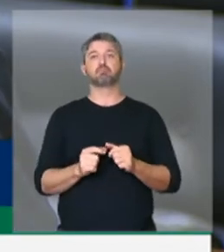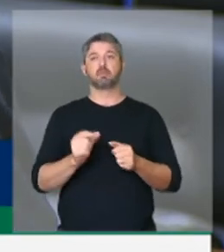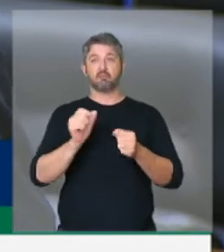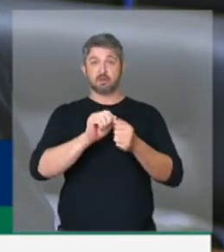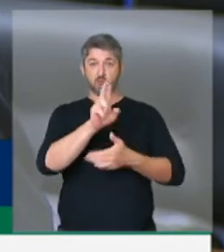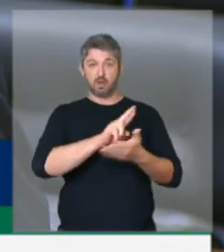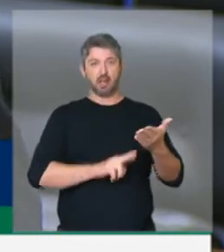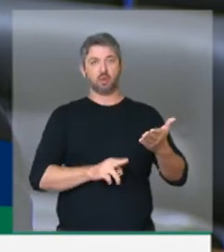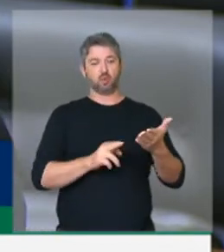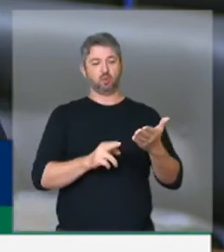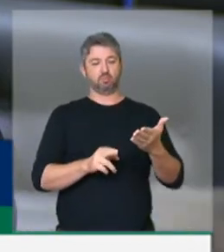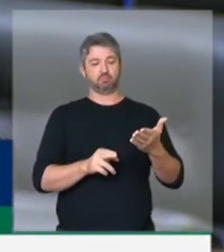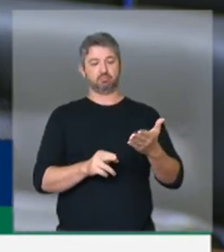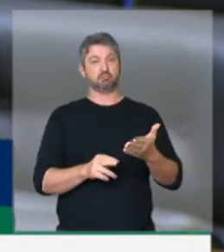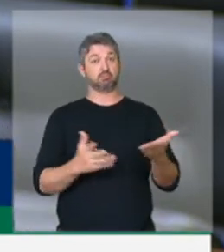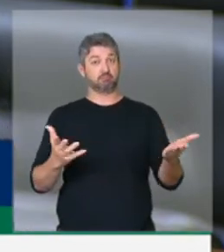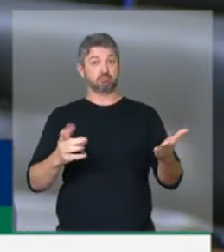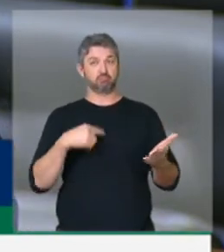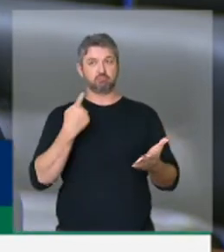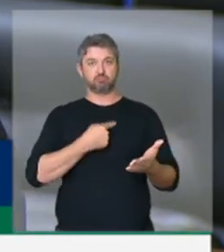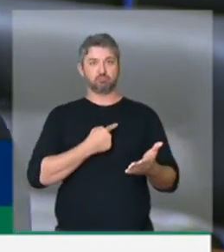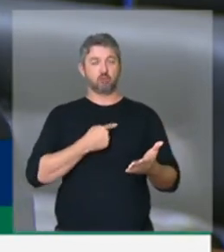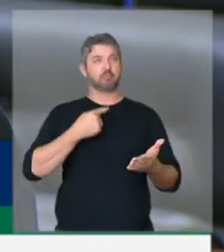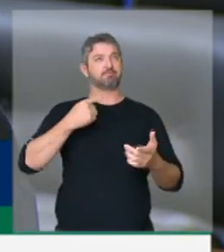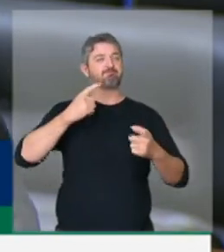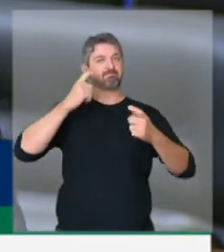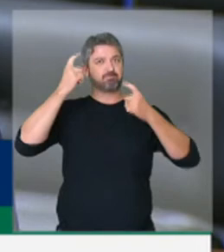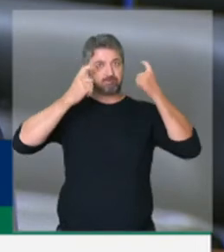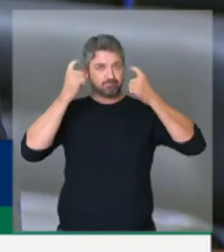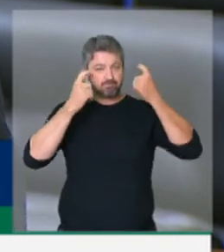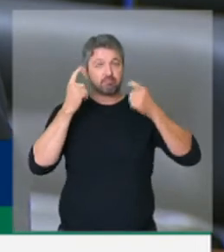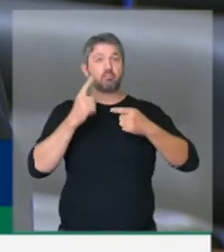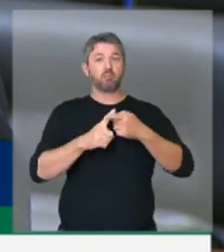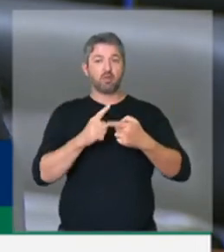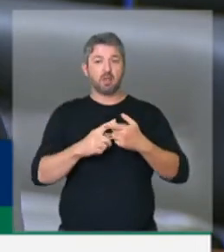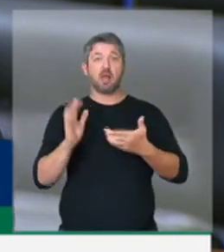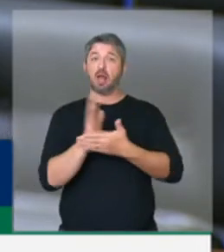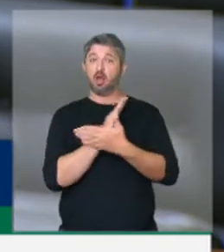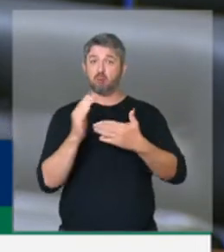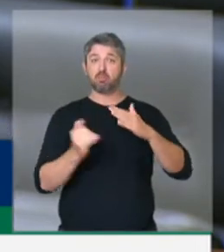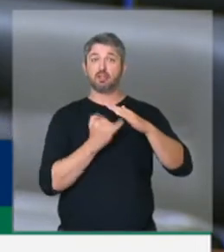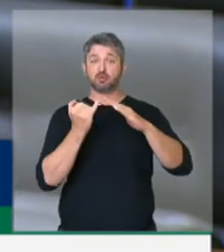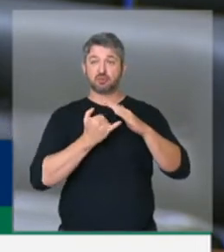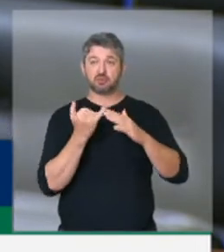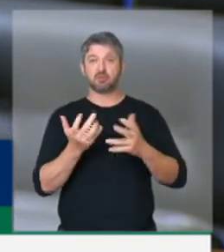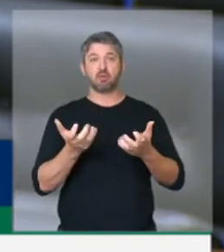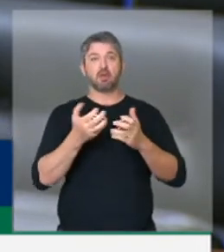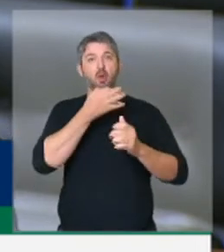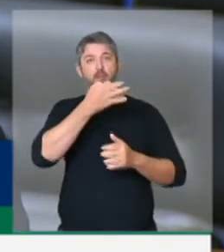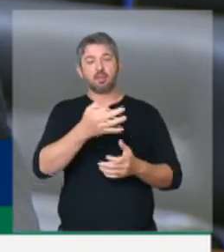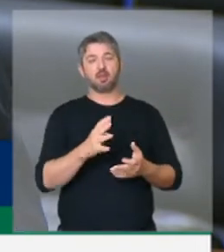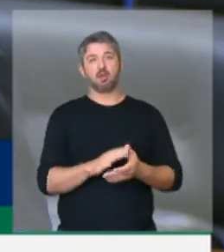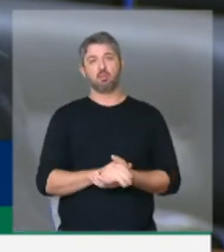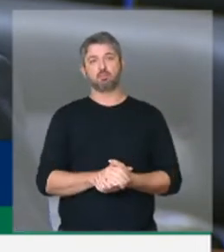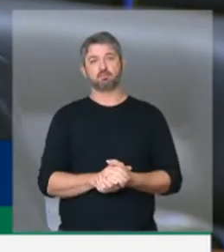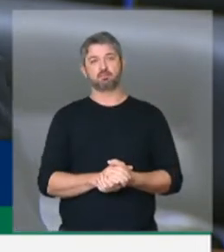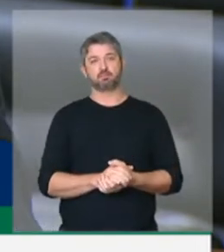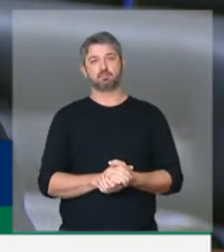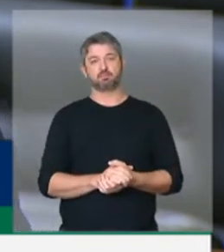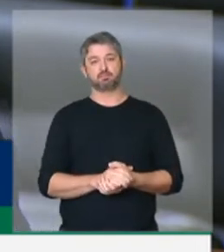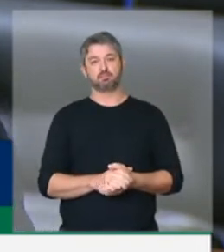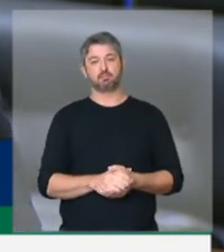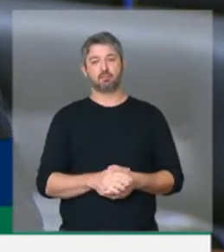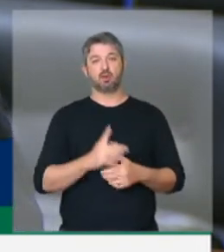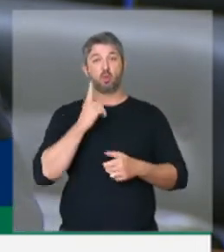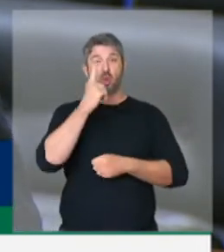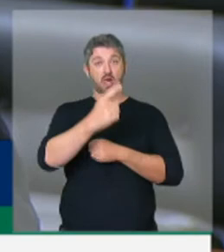relatório. E nós ficamos muito preocupados porque muitas entidades queriam se manifestar. Durante ano e